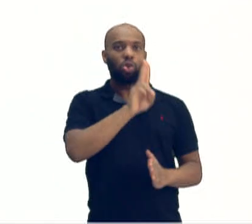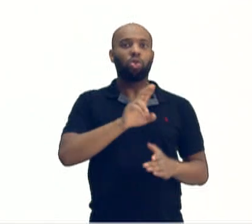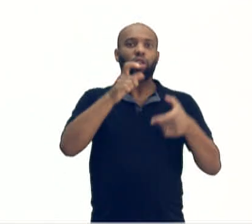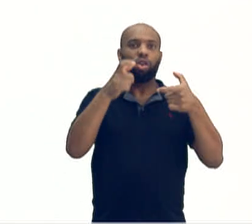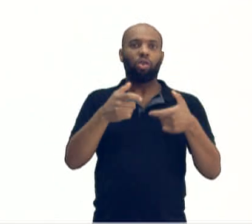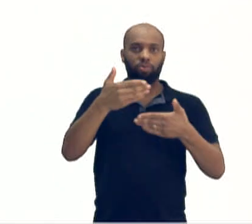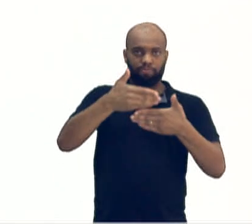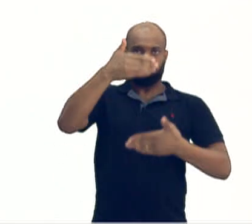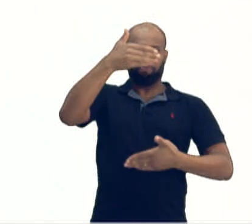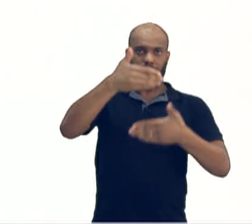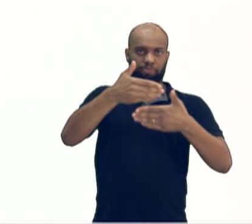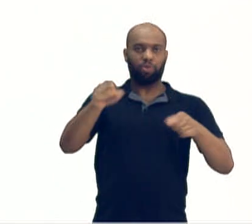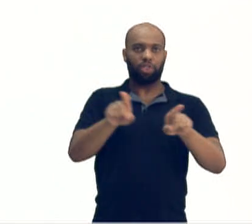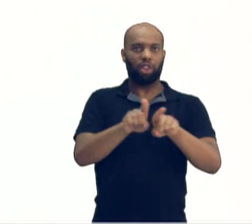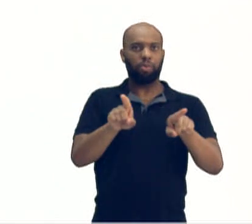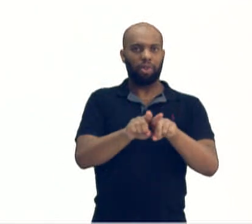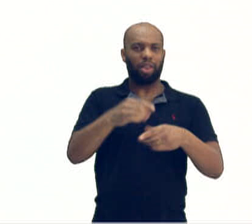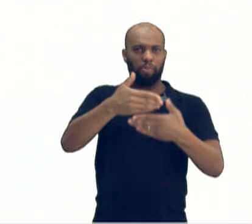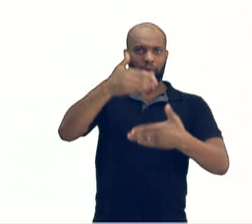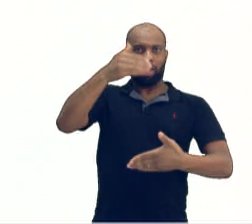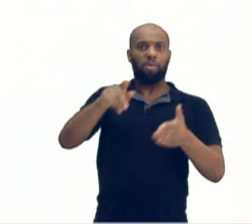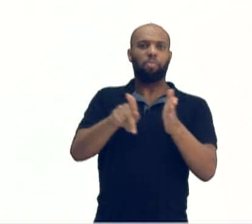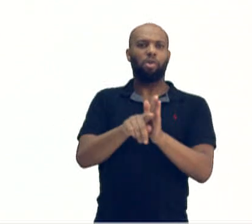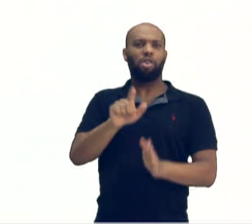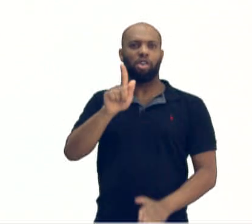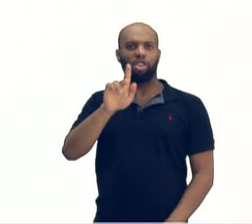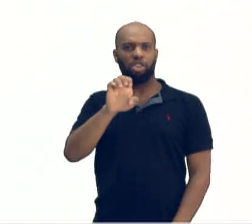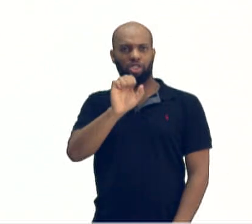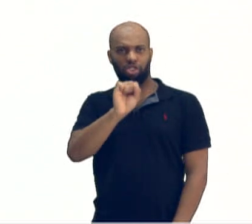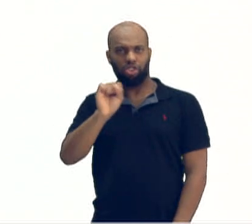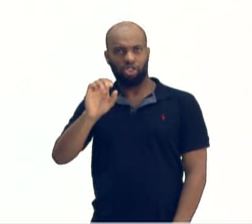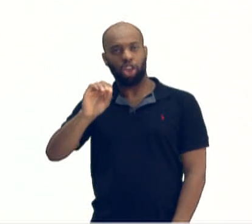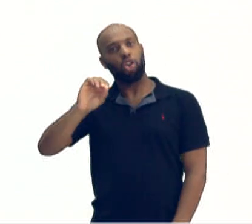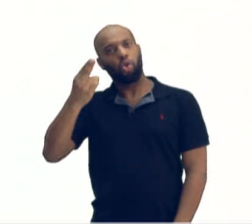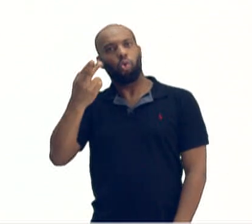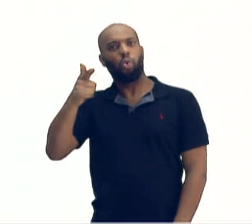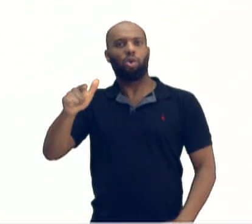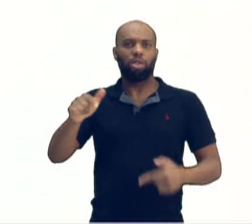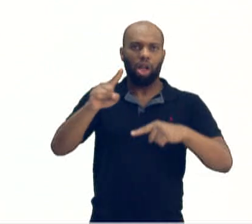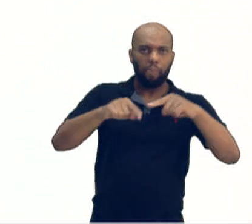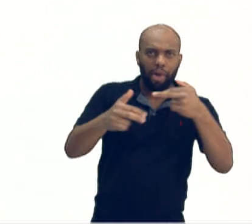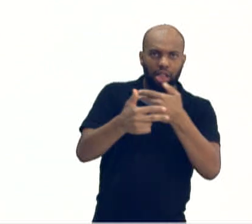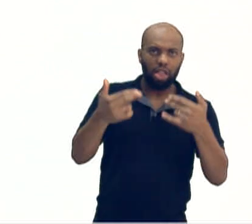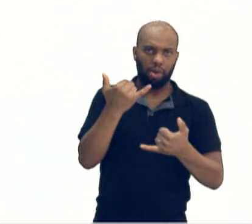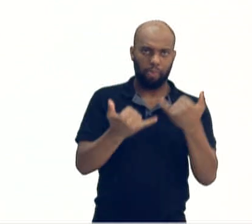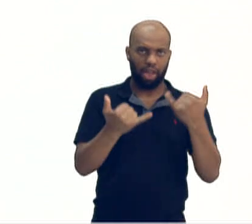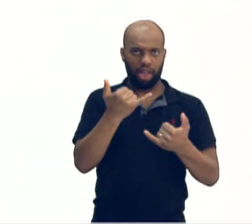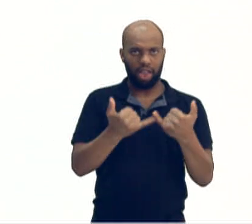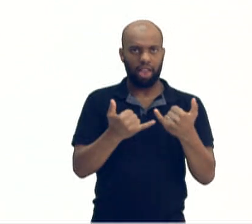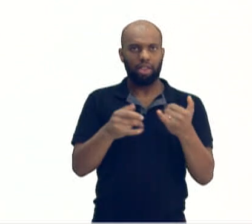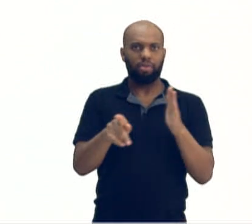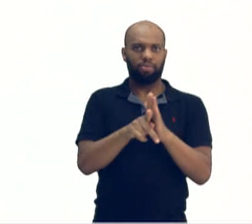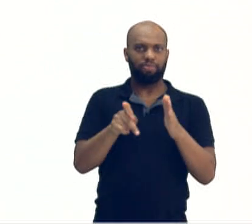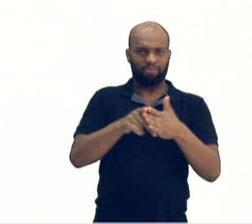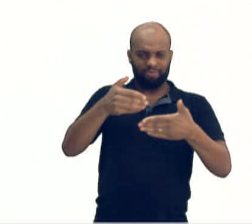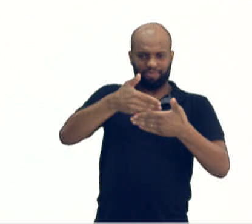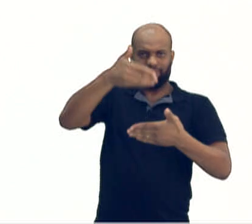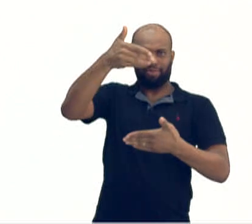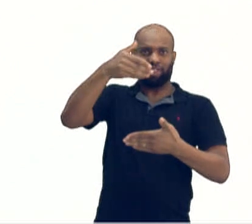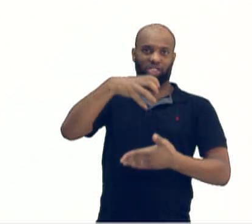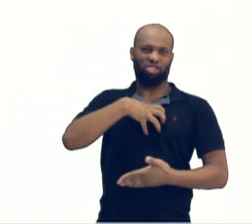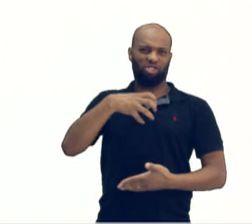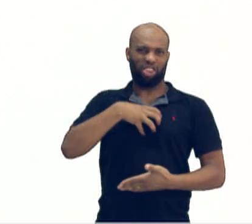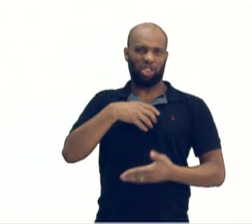de cal, gesso ou outro material similar. Enquanto seu esboço ainda está úmido ou fresco, daí o